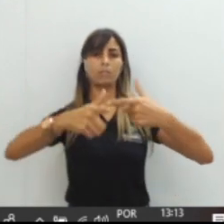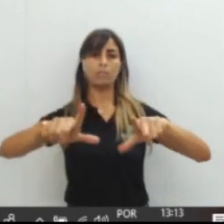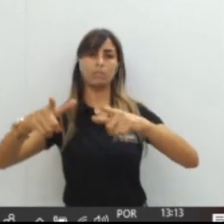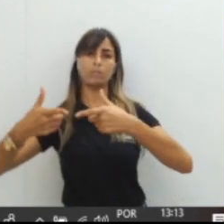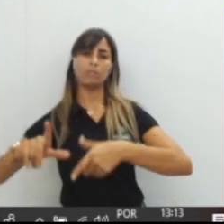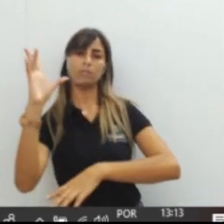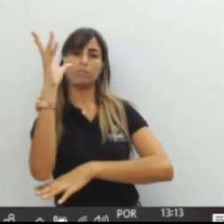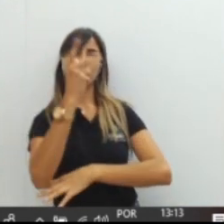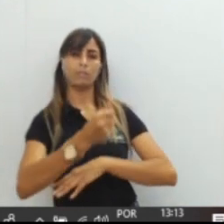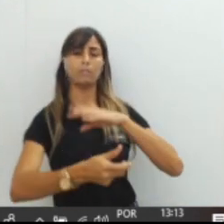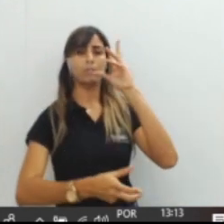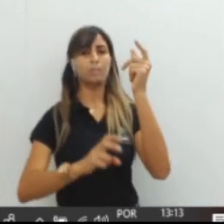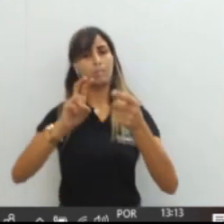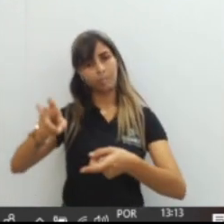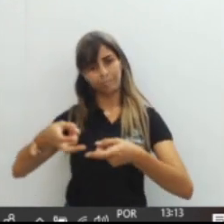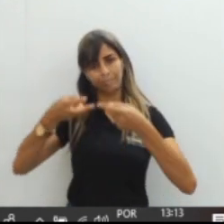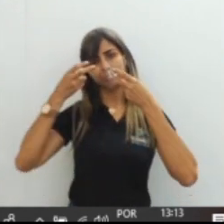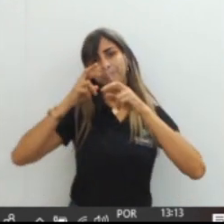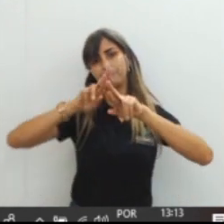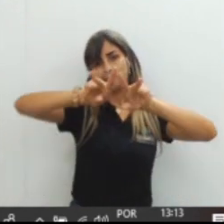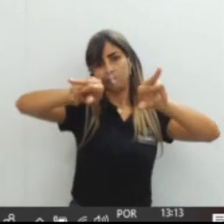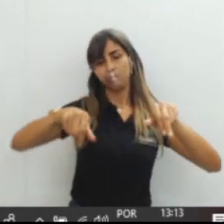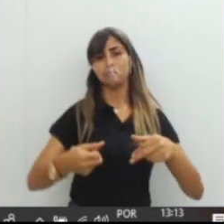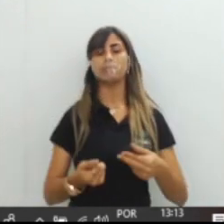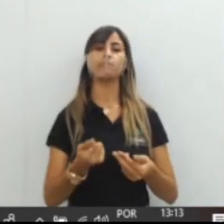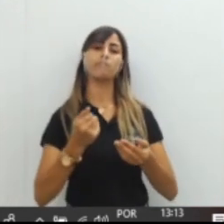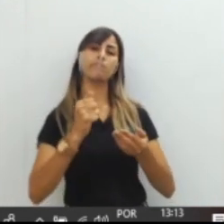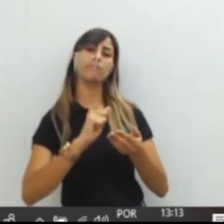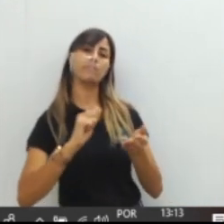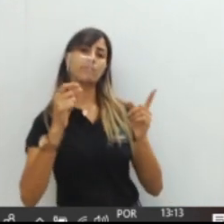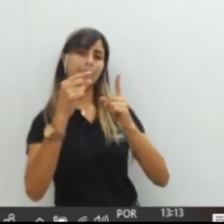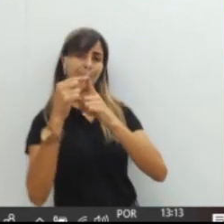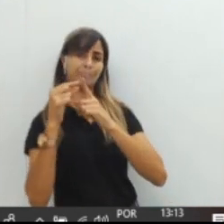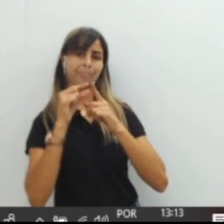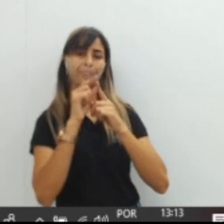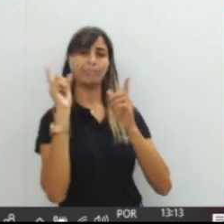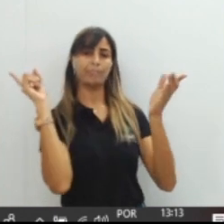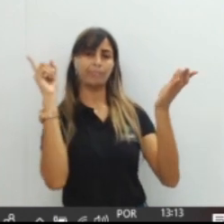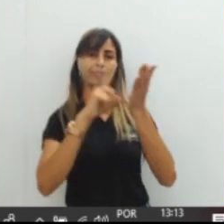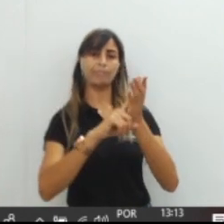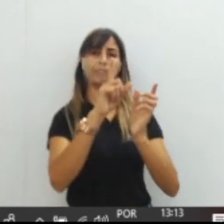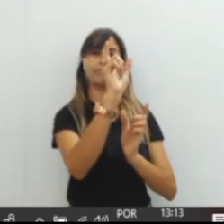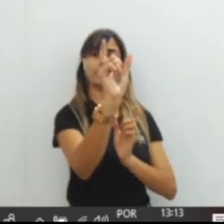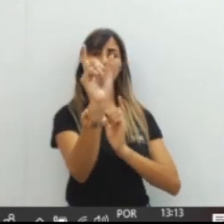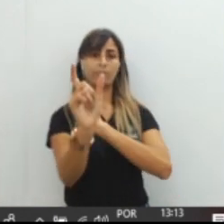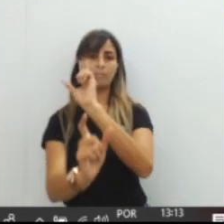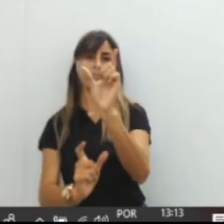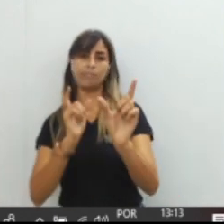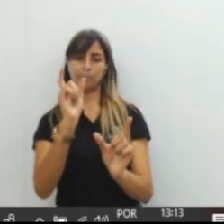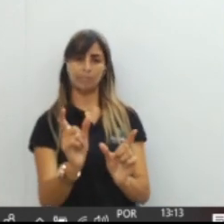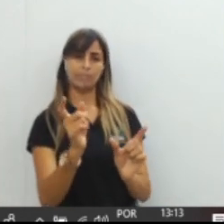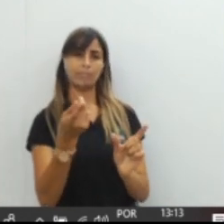percebam aí que envolve diversas ações. As palavras que eu grifei em negrito: